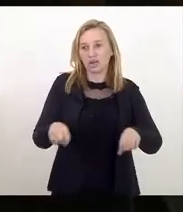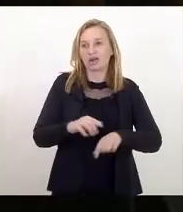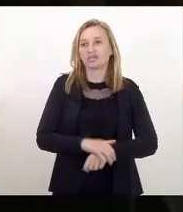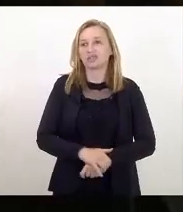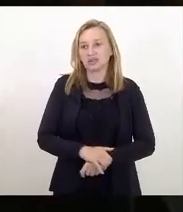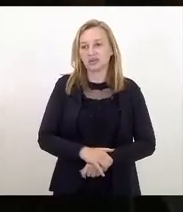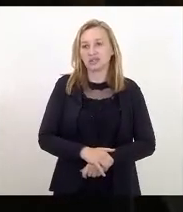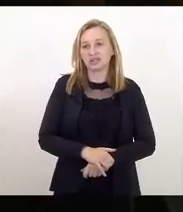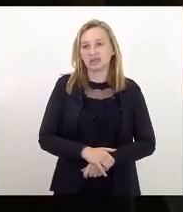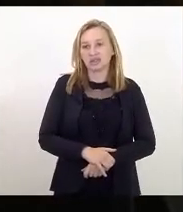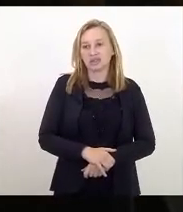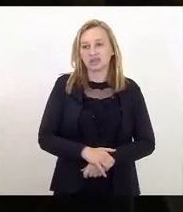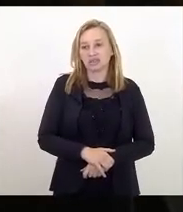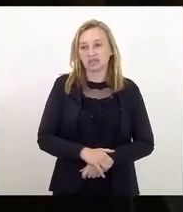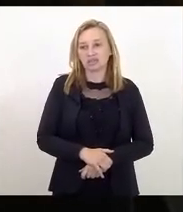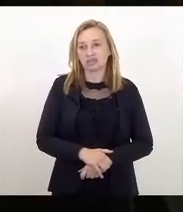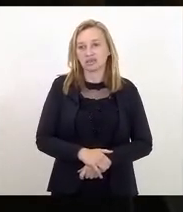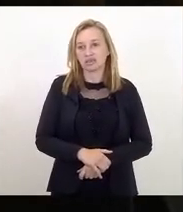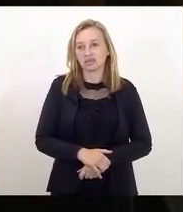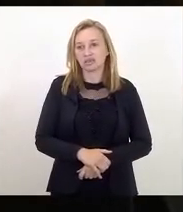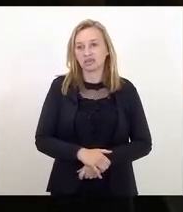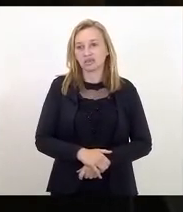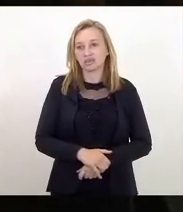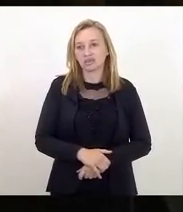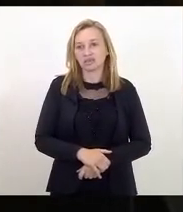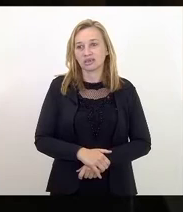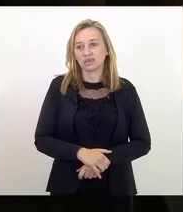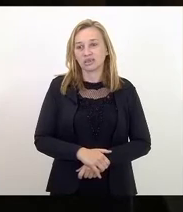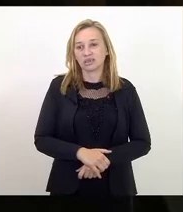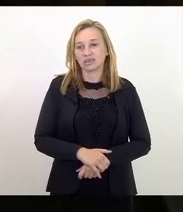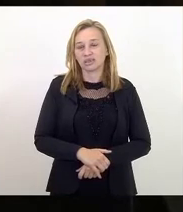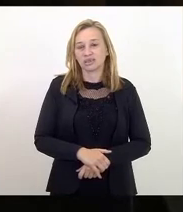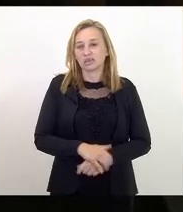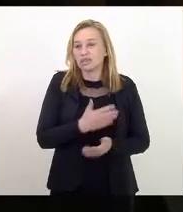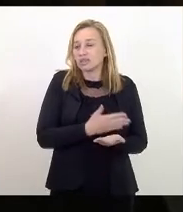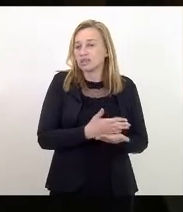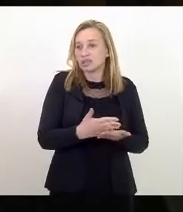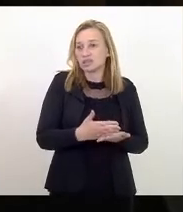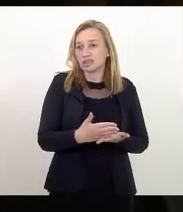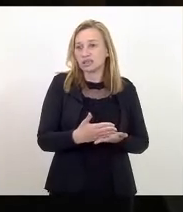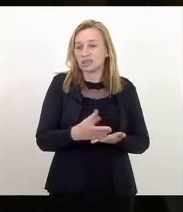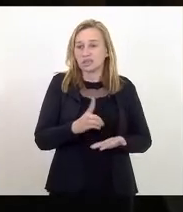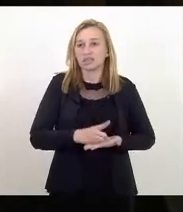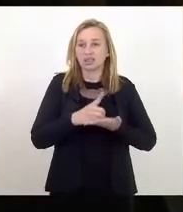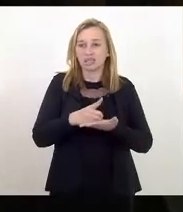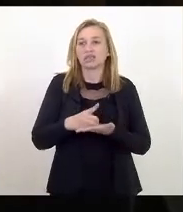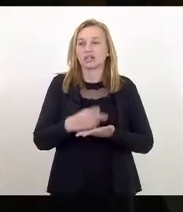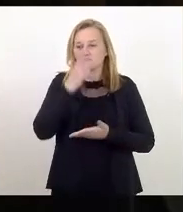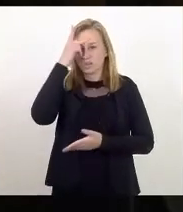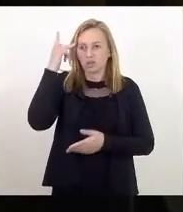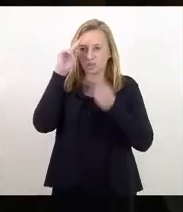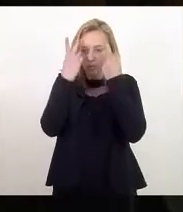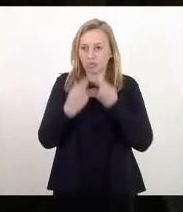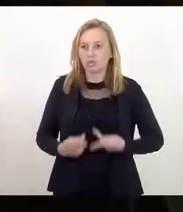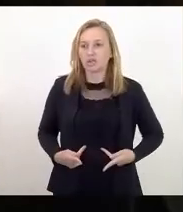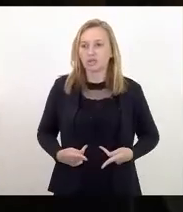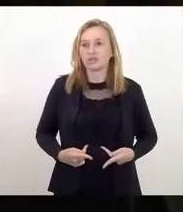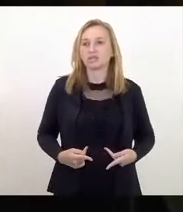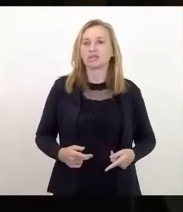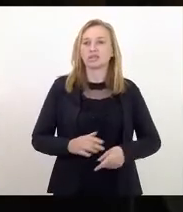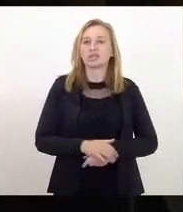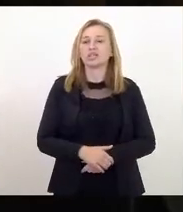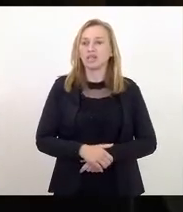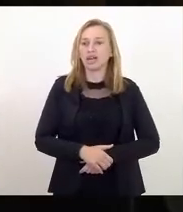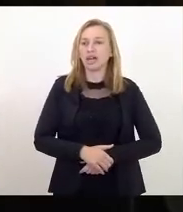princípio da dignidade da pessoa humana, esse princípio da dignidade da pessoa humana, ele tem